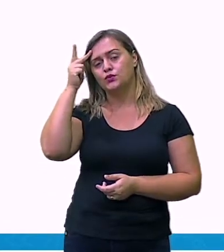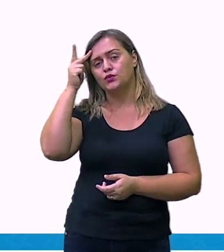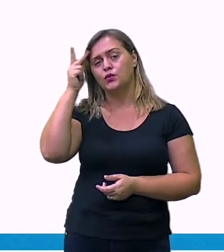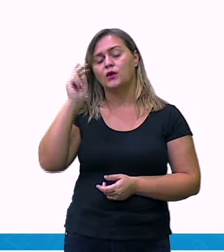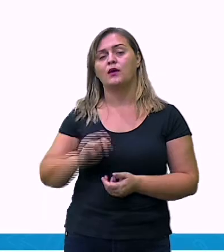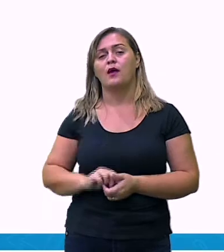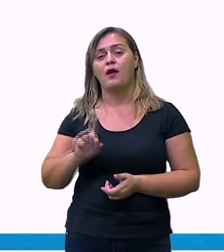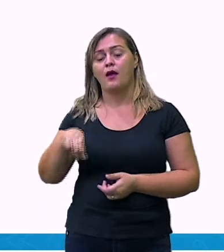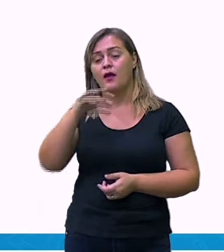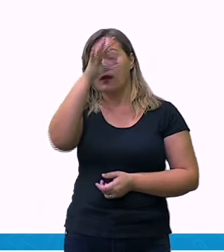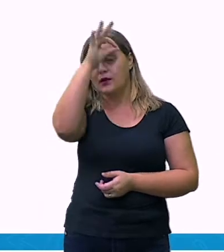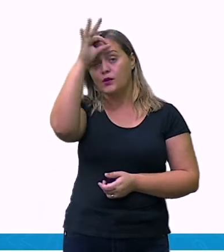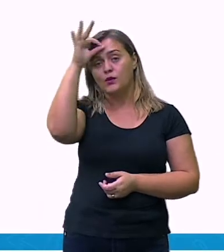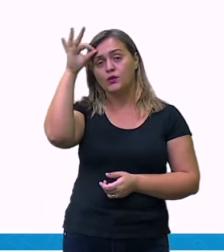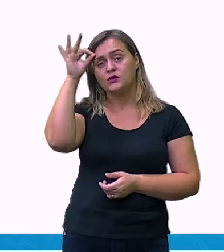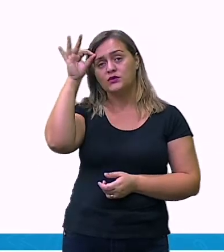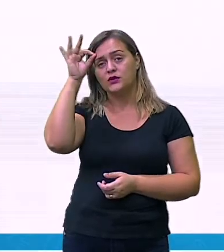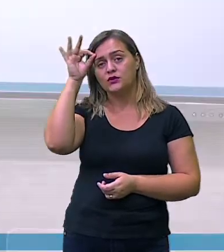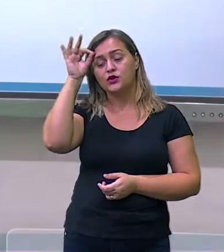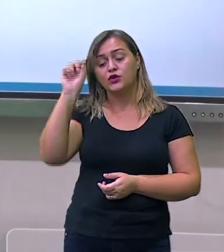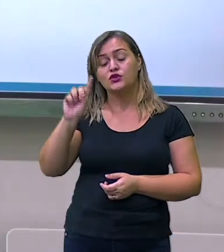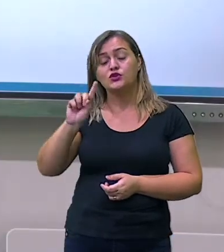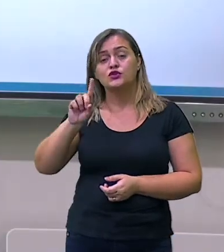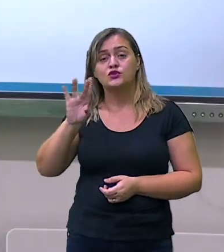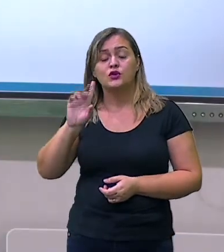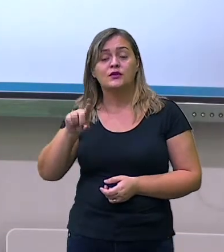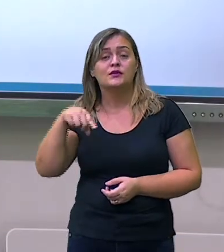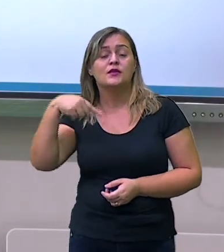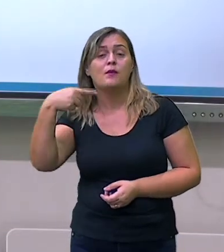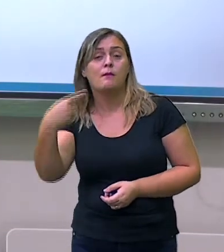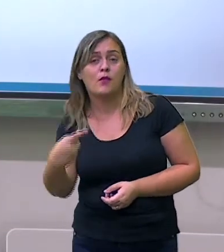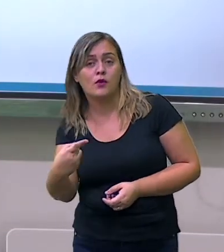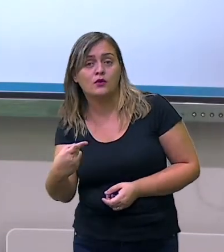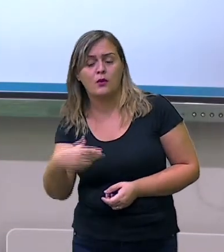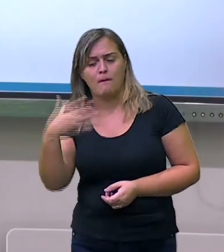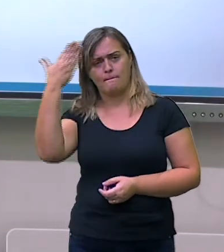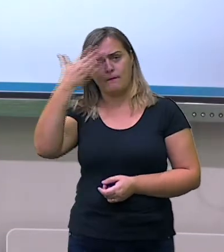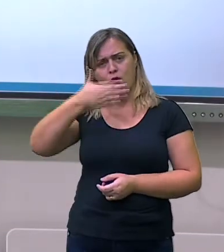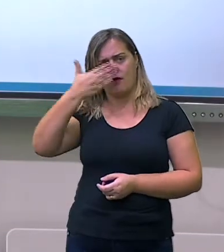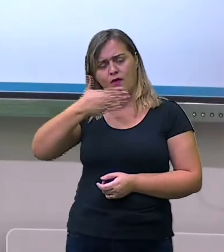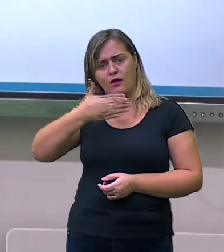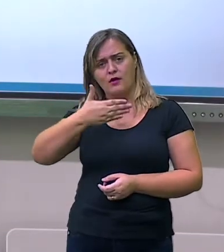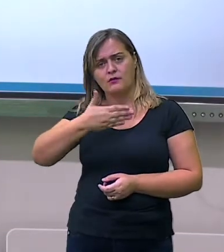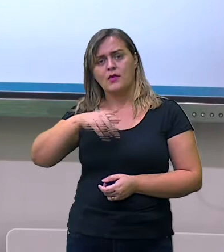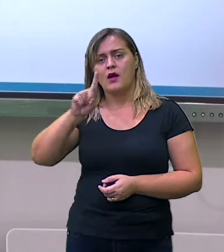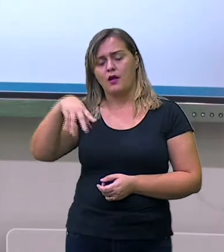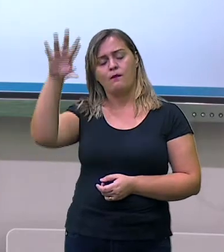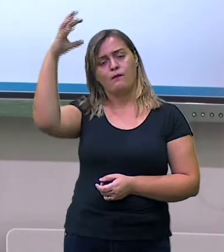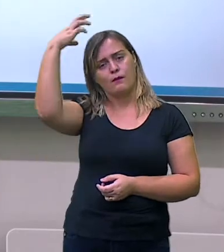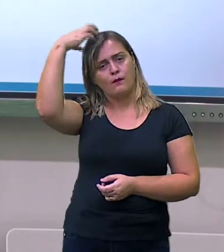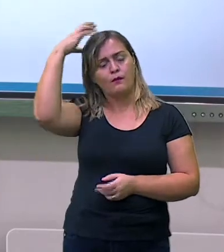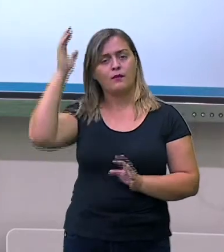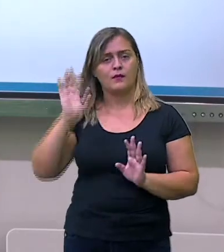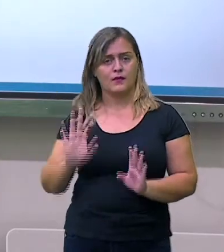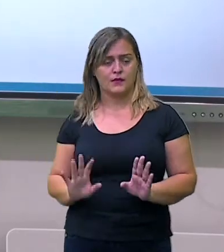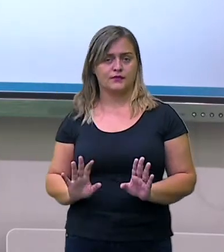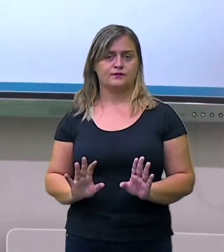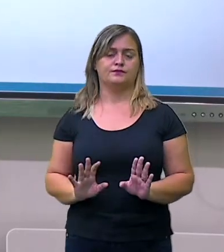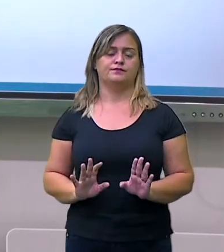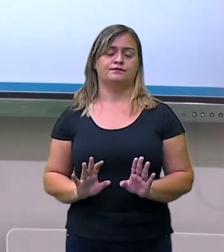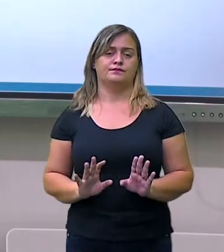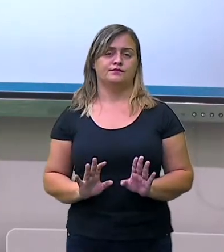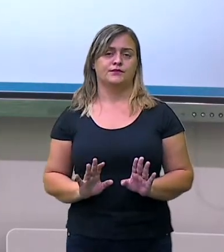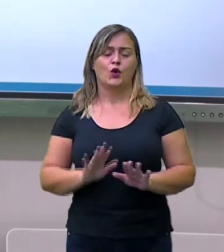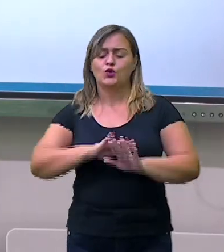ser declarado culpado. Quem que é declarado inocente? Qualquer ser humano, certo?